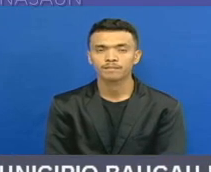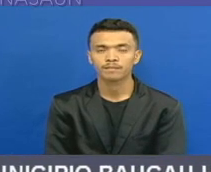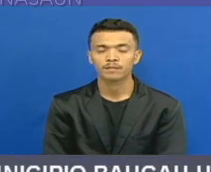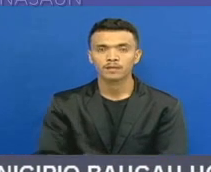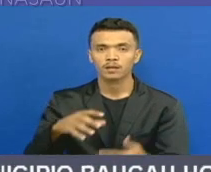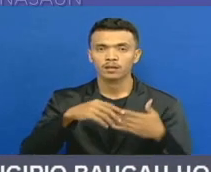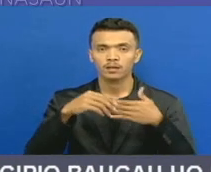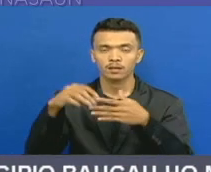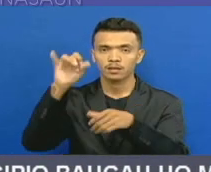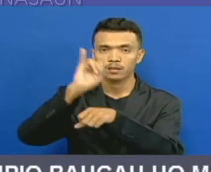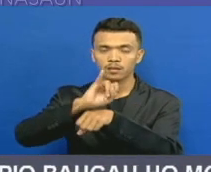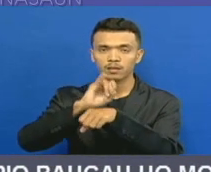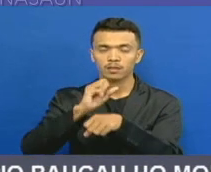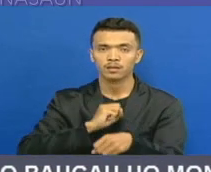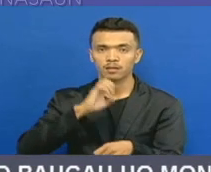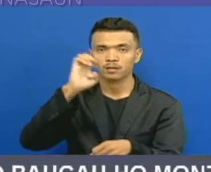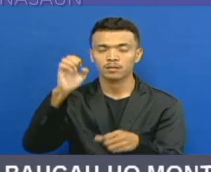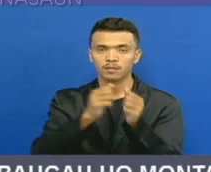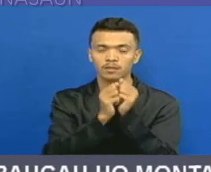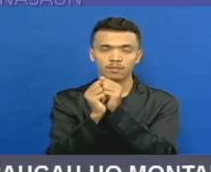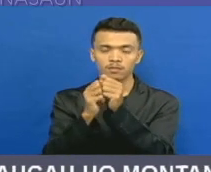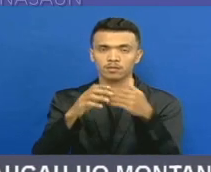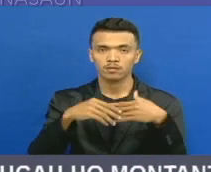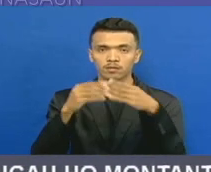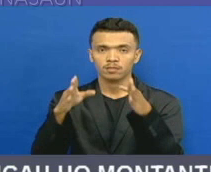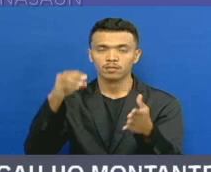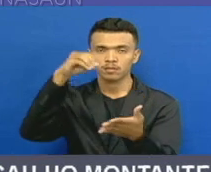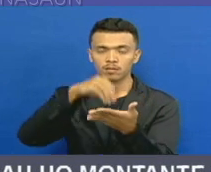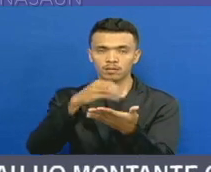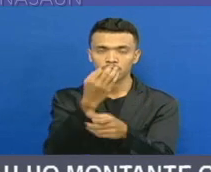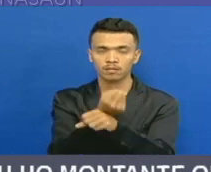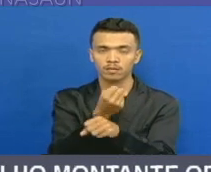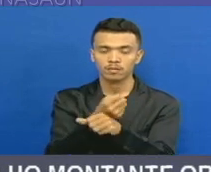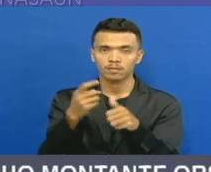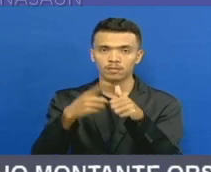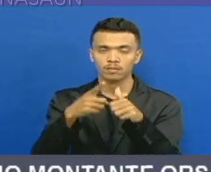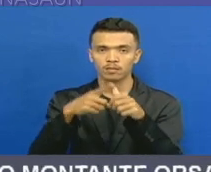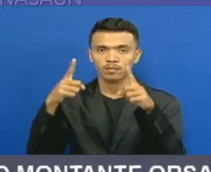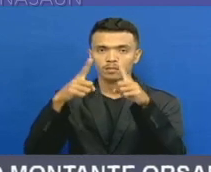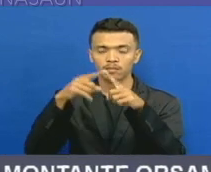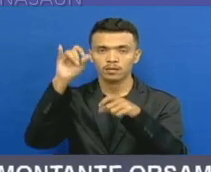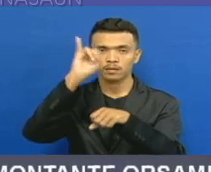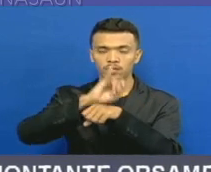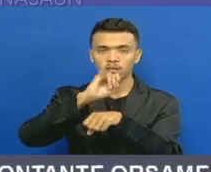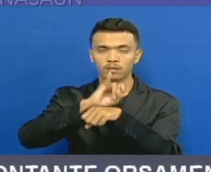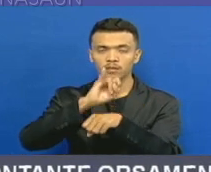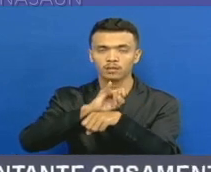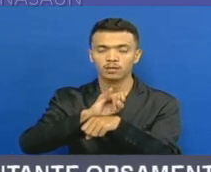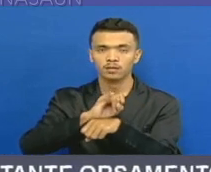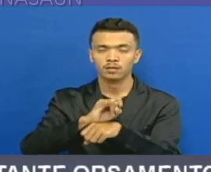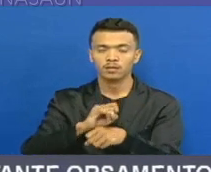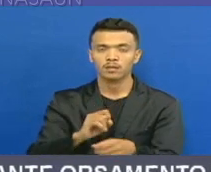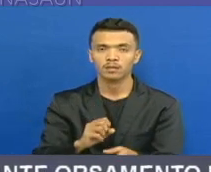Líder igreja paróquia Sámi Hamutu com a autoridade do município tal fato dahulu ba pré-construção capela estação missionária Nossa Senhora